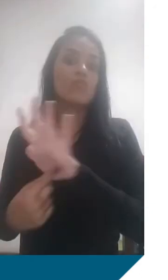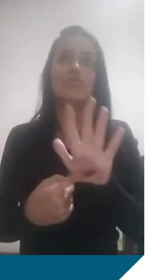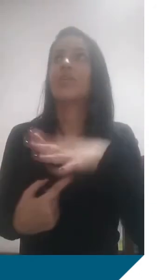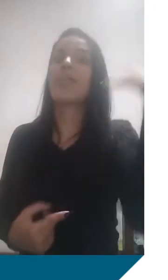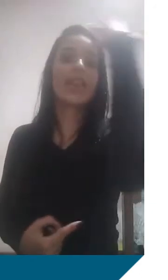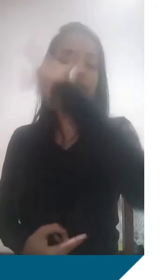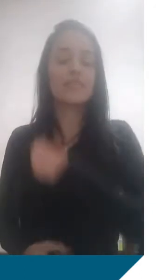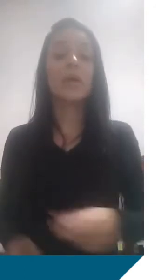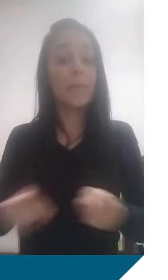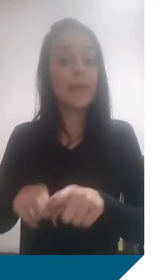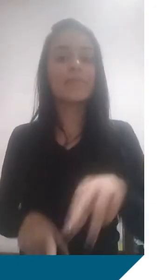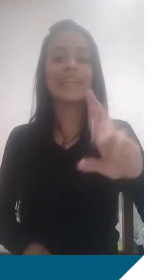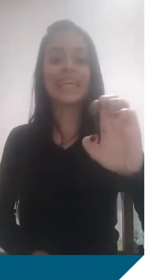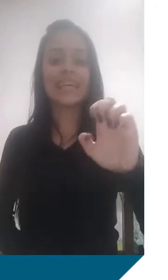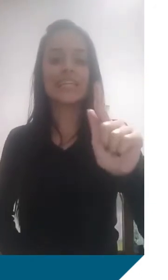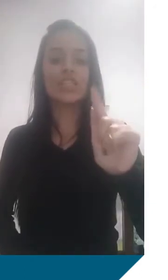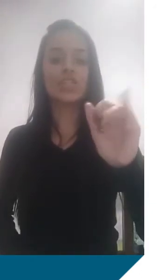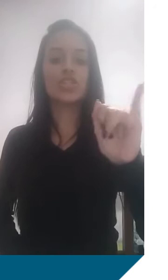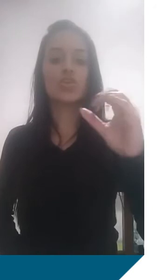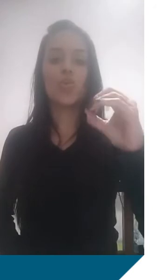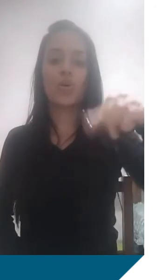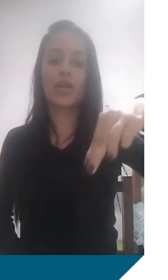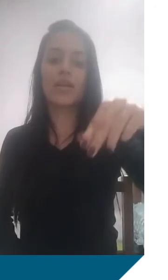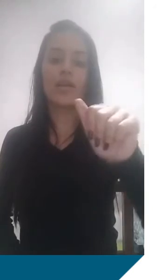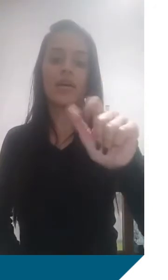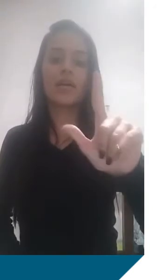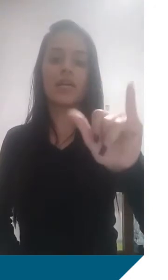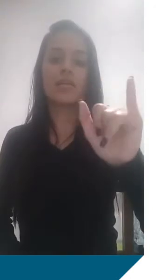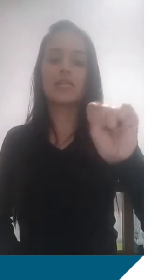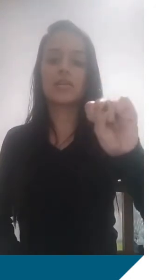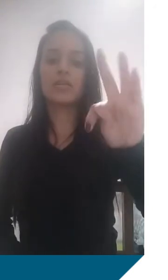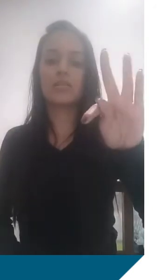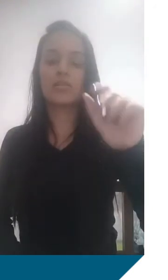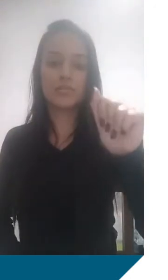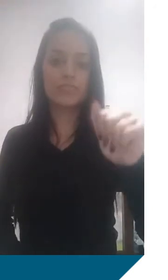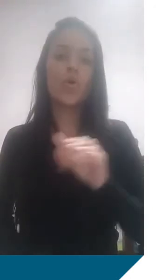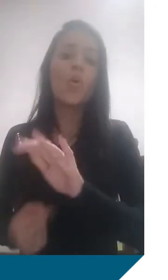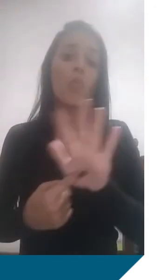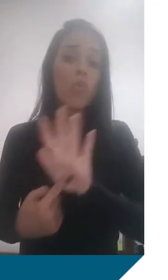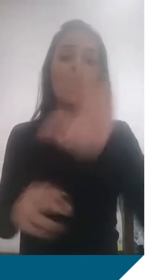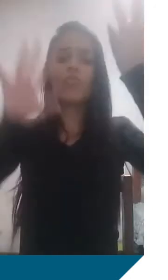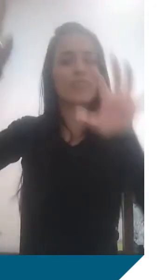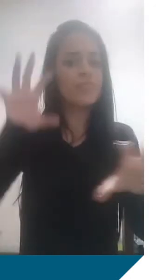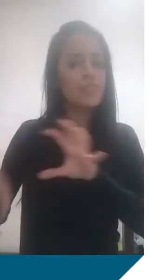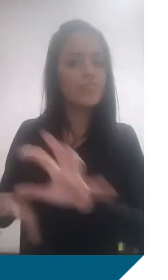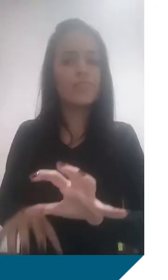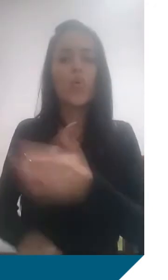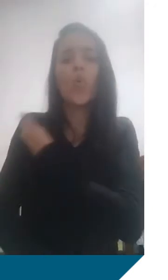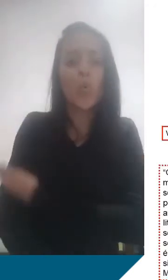cenário; e os regionalistas, que traziam toda uma diversidade do Brasil e costumes.